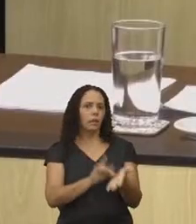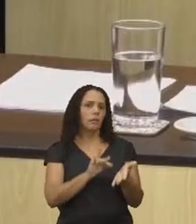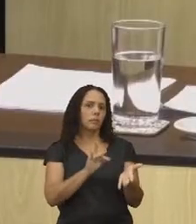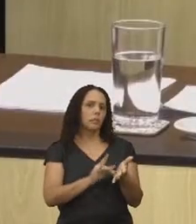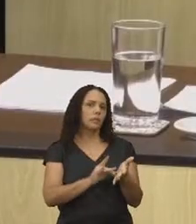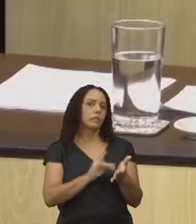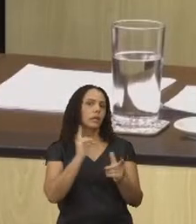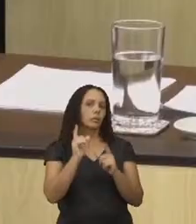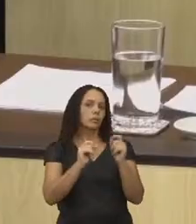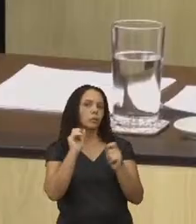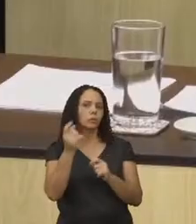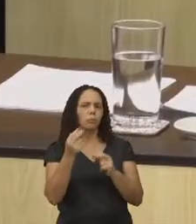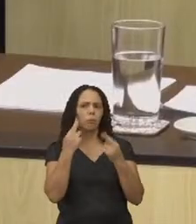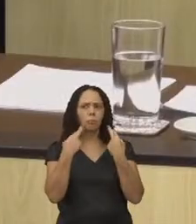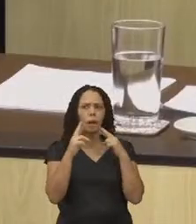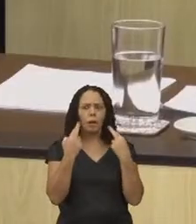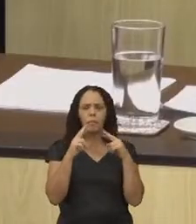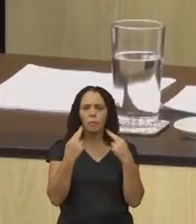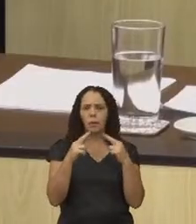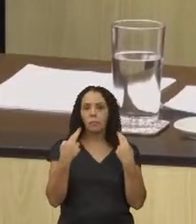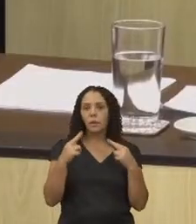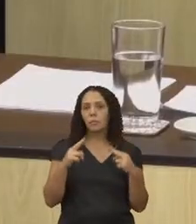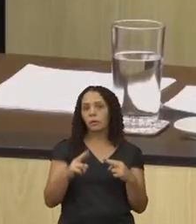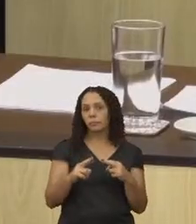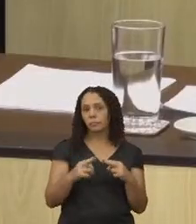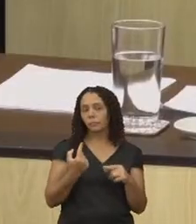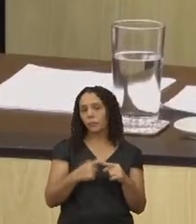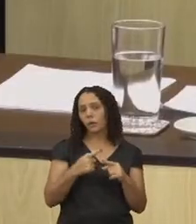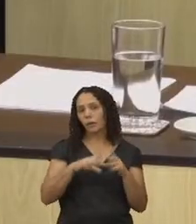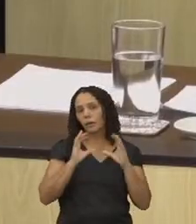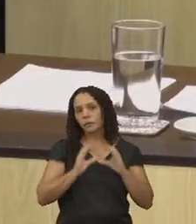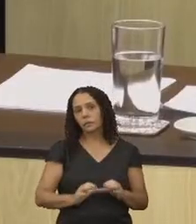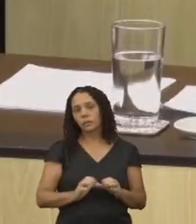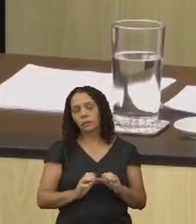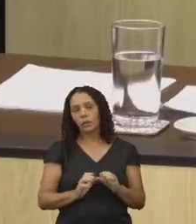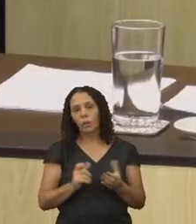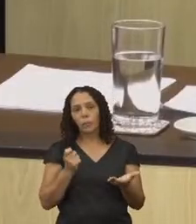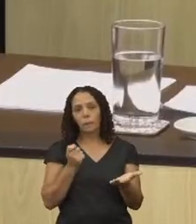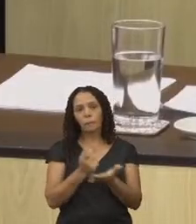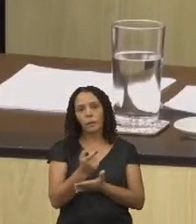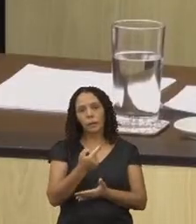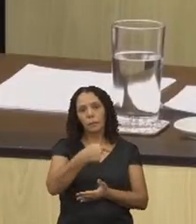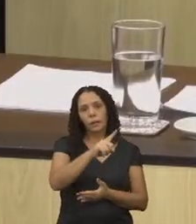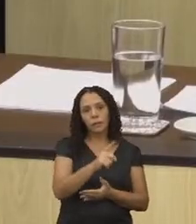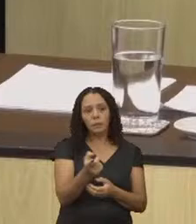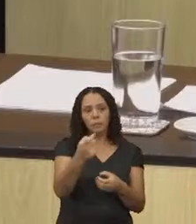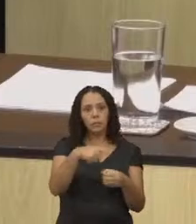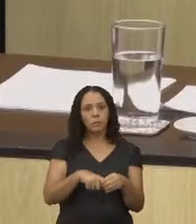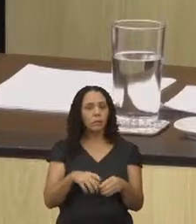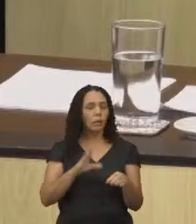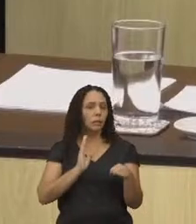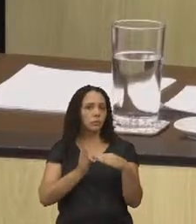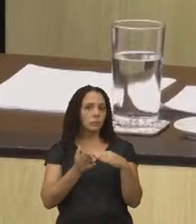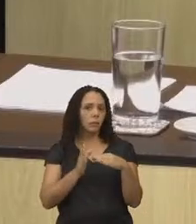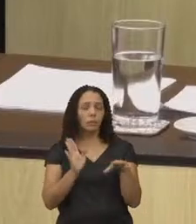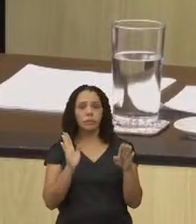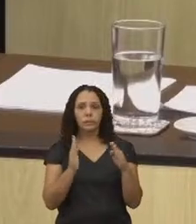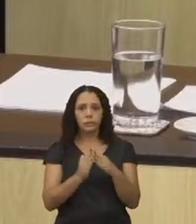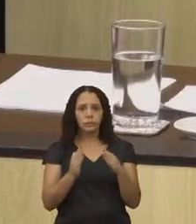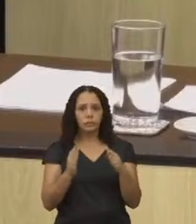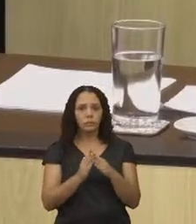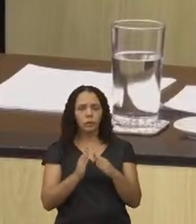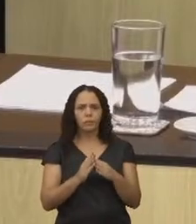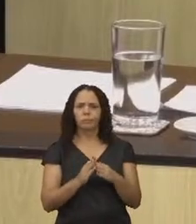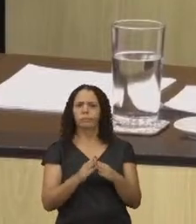gerado inúmeras reclamações, uma vez que os cidadãos arcam com o custo de entrar e sair dos bairros em que residem, o